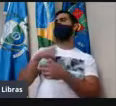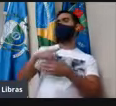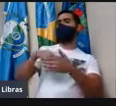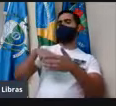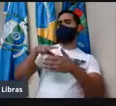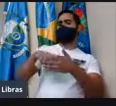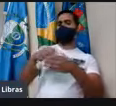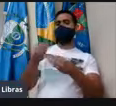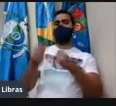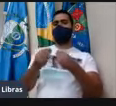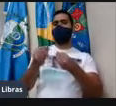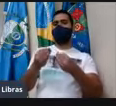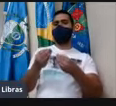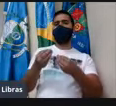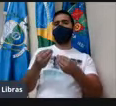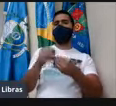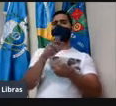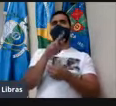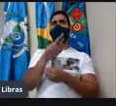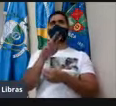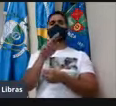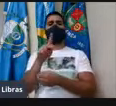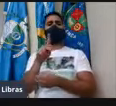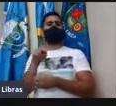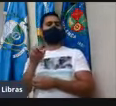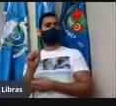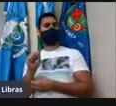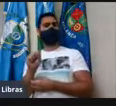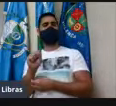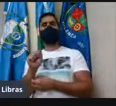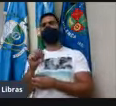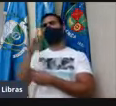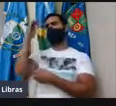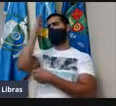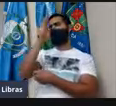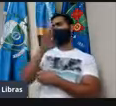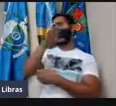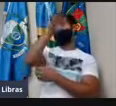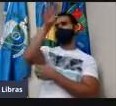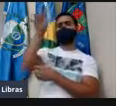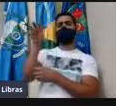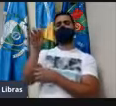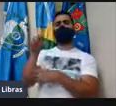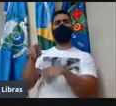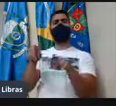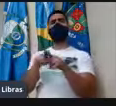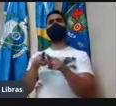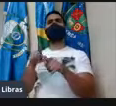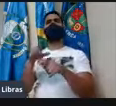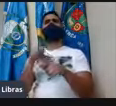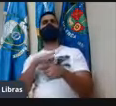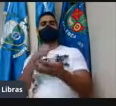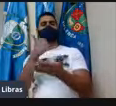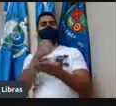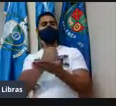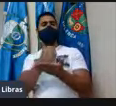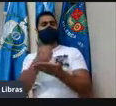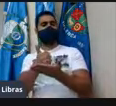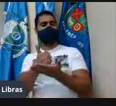a situação de todos os RPPS no Brasil inteiro para dar a sua